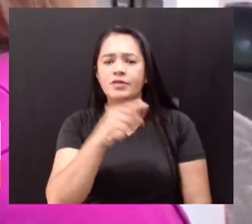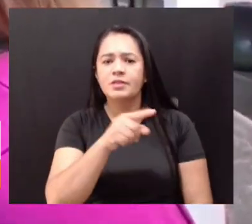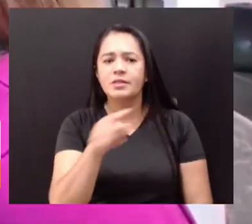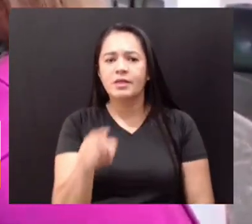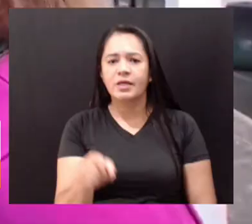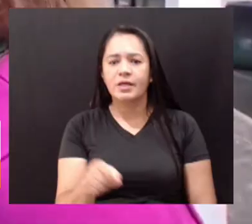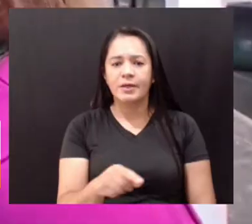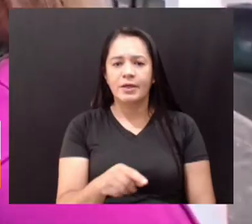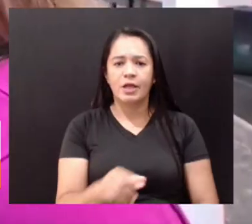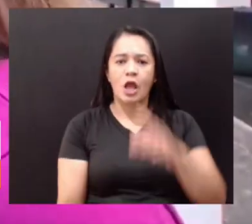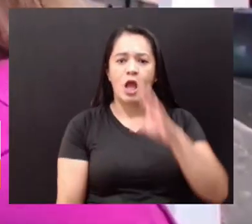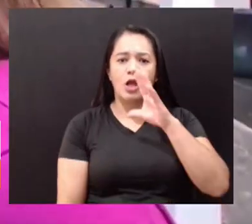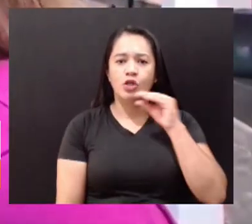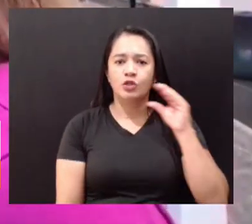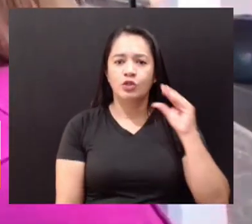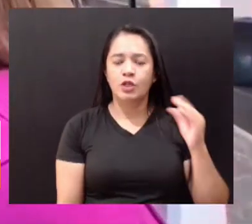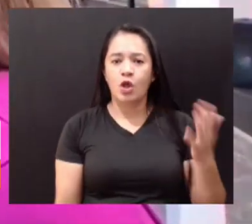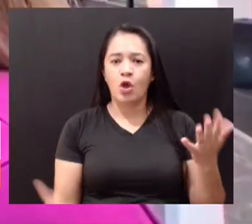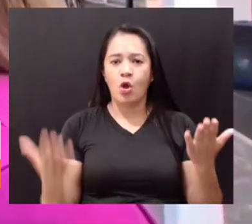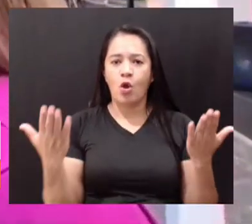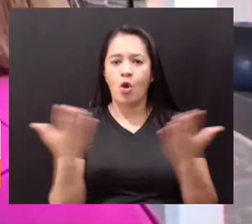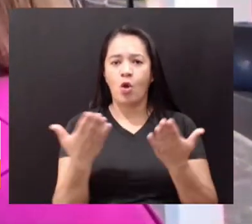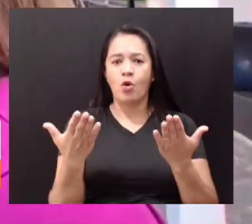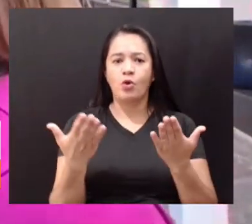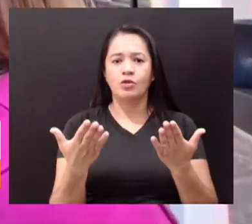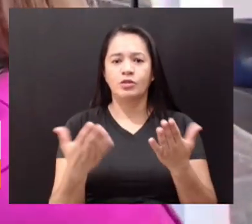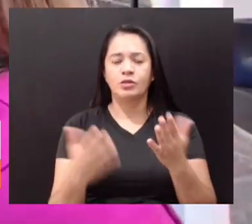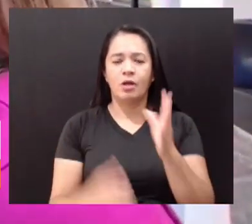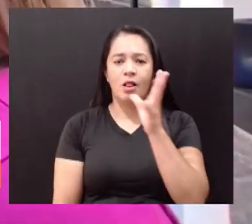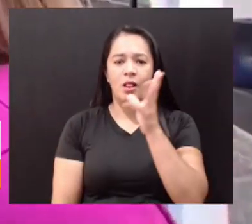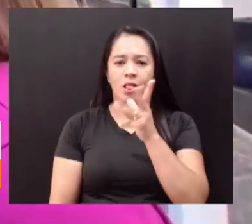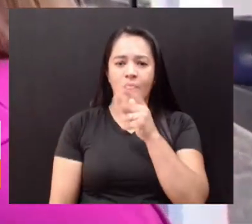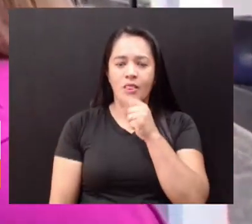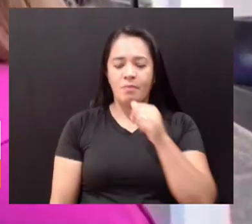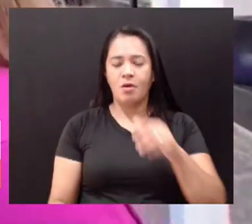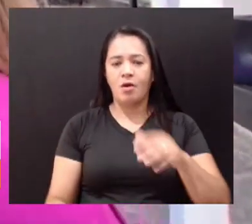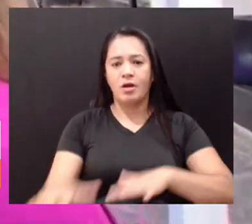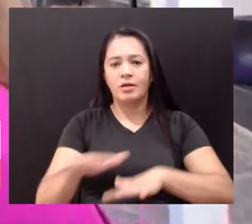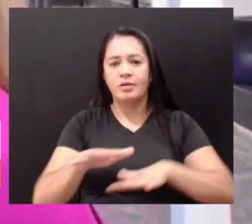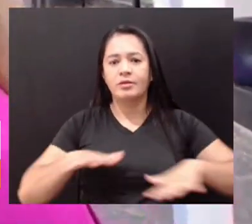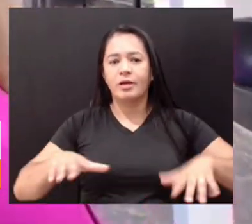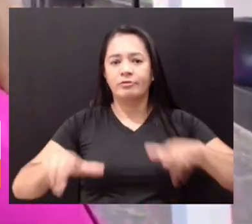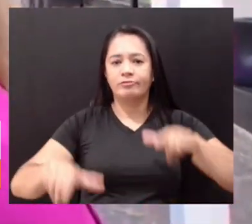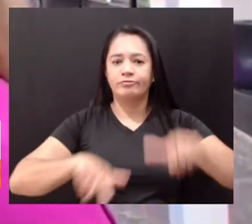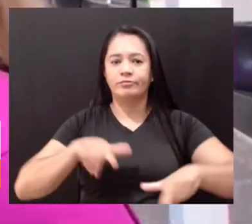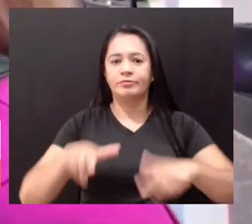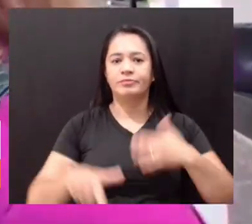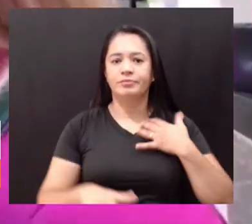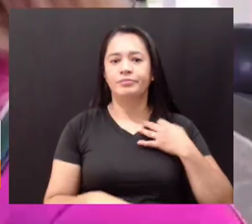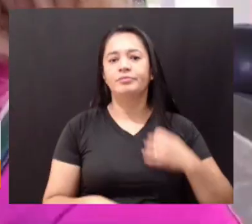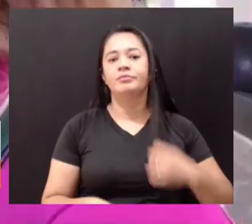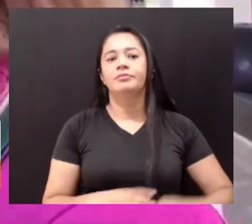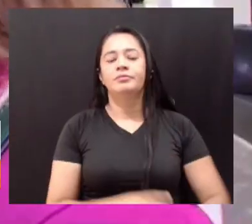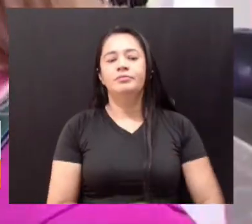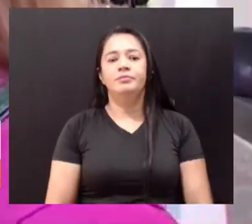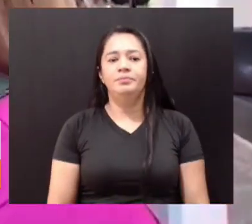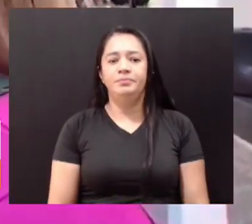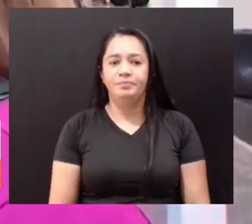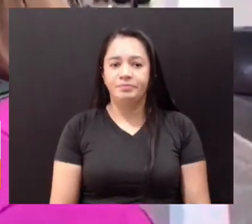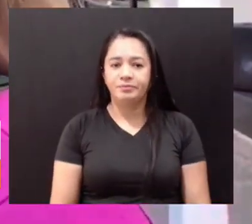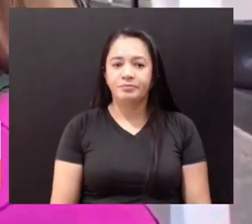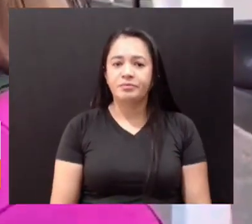eles estão entrando mais tarde no mercado de trabalho? Eu creio que às vezes estão entrando até cedo. Onde eu